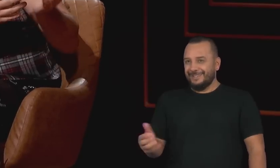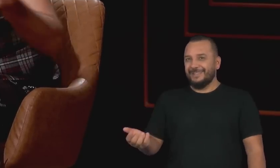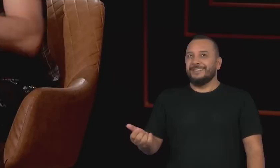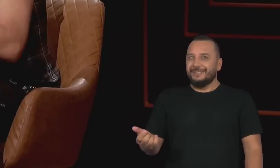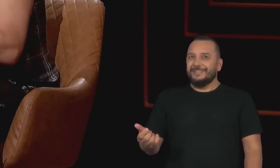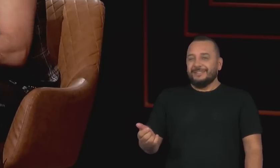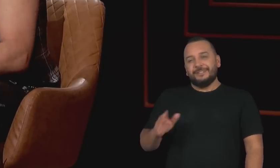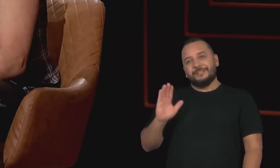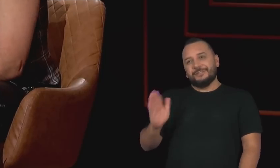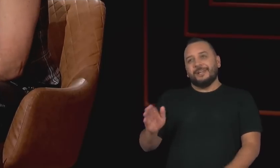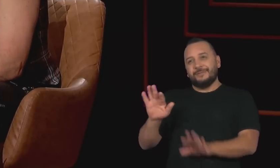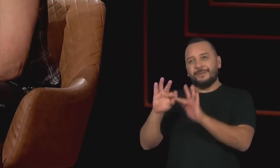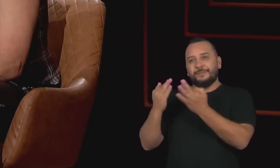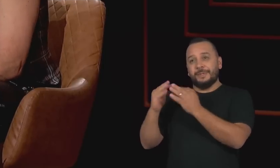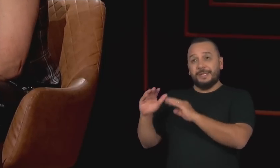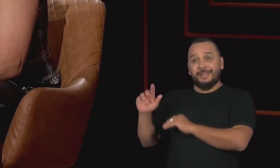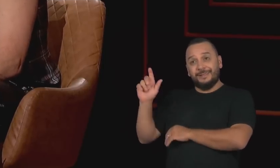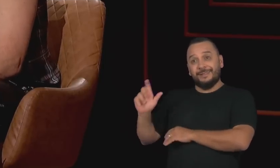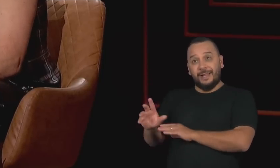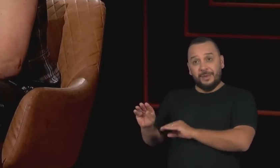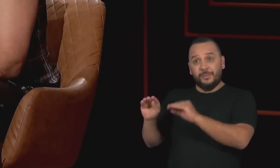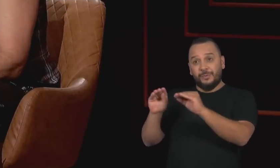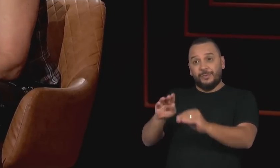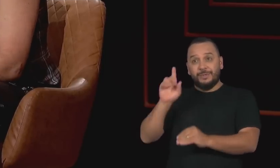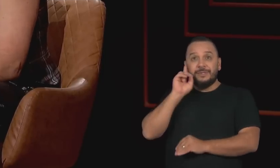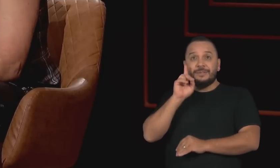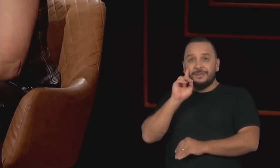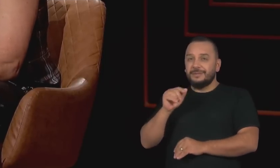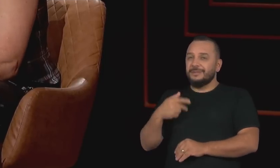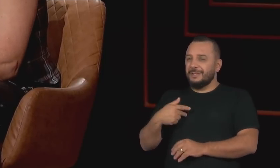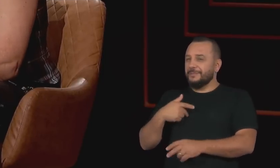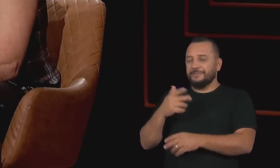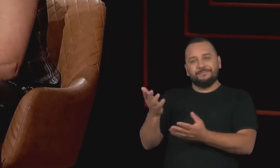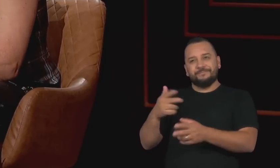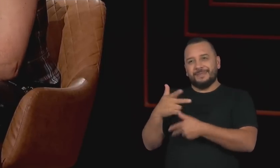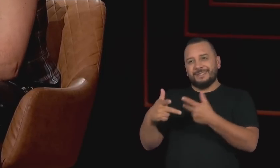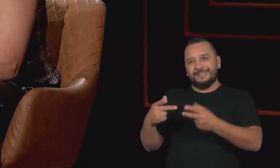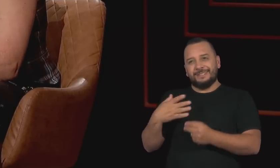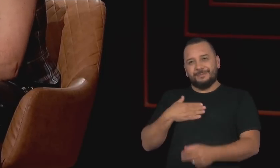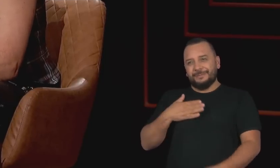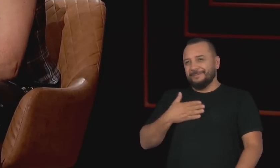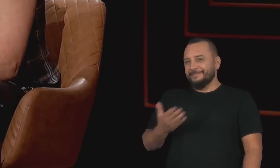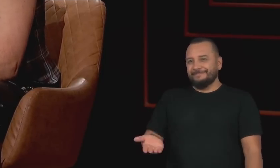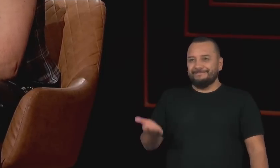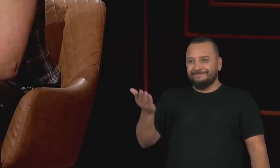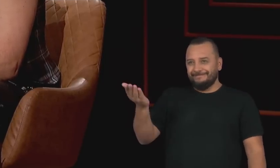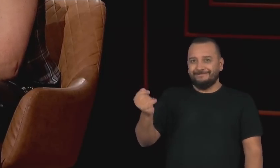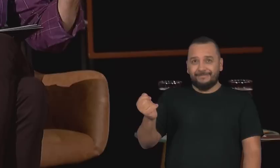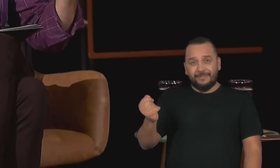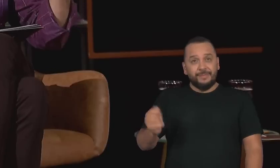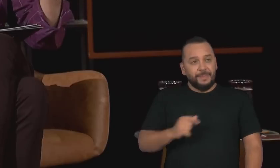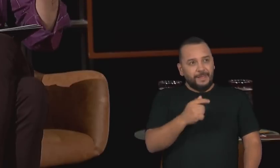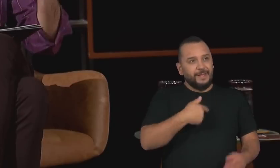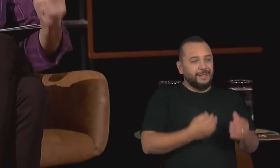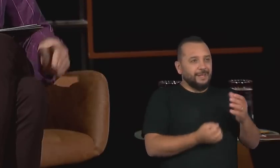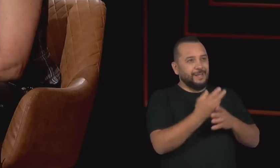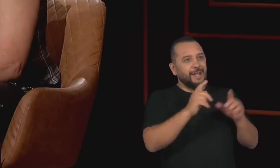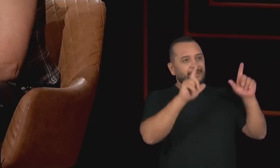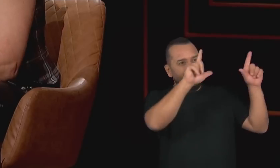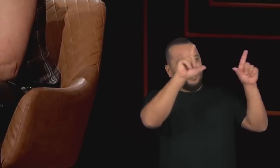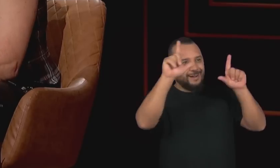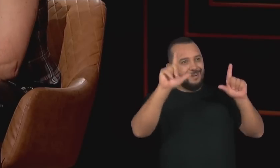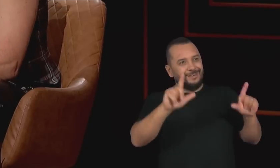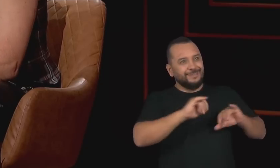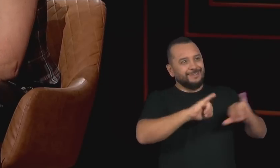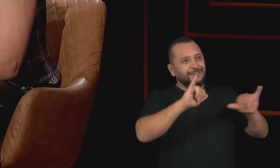que veio da Itália e imigrante mesmo, ítalo-americano e... Ele fazia os cartazes. Eles faziam todos os cartazes, é